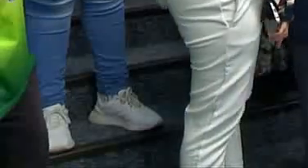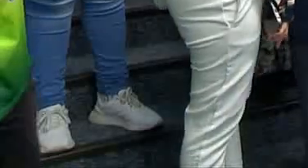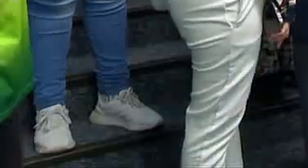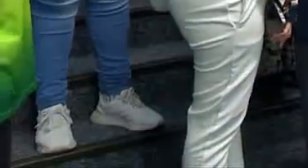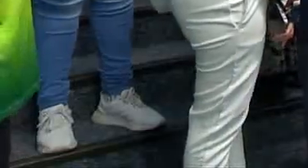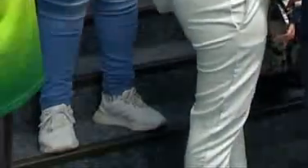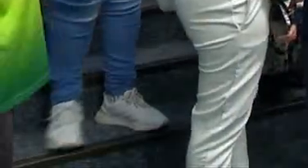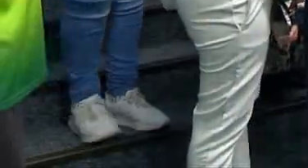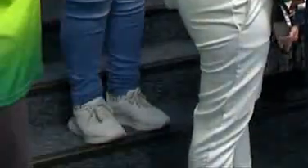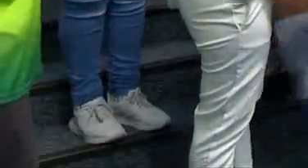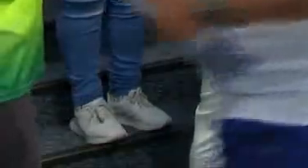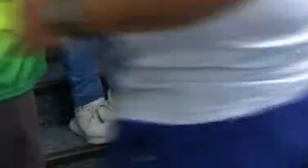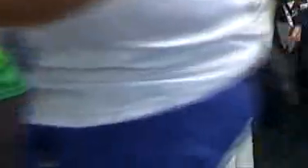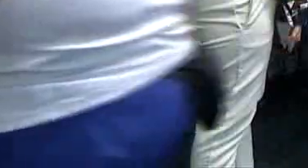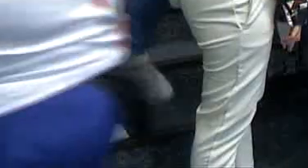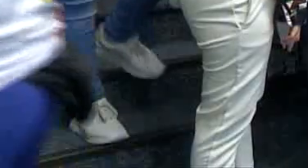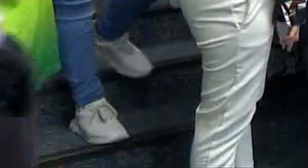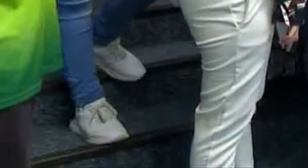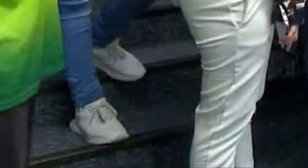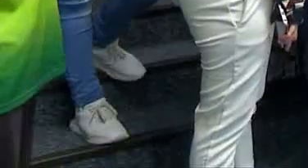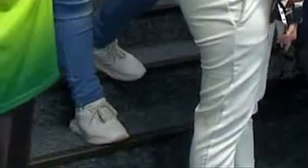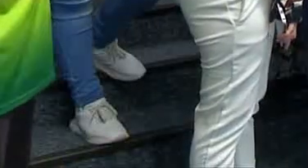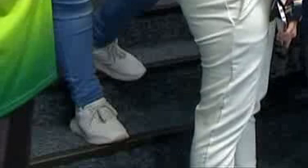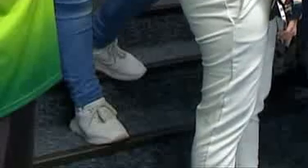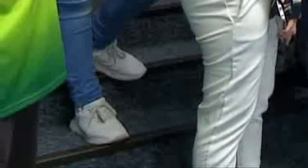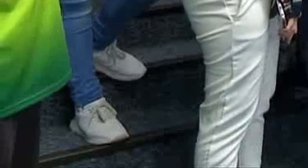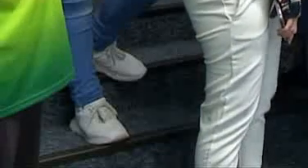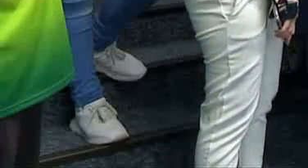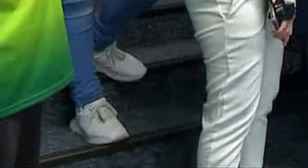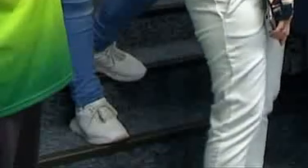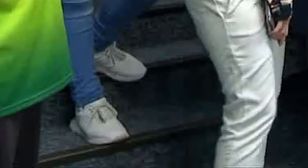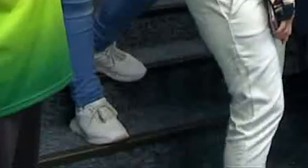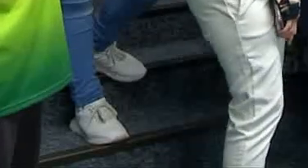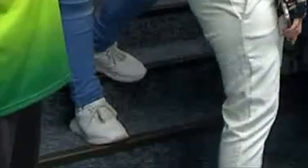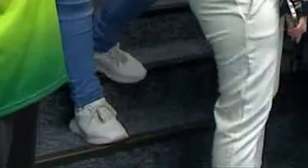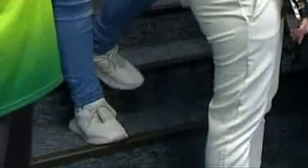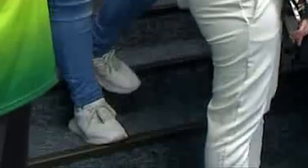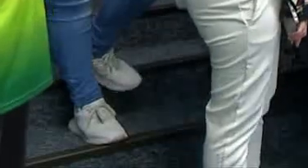Farah gentileza da entrega juntamente com o vereador João Donizete